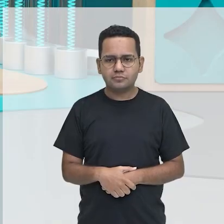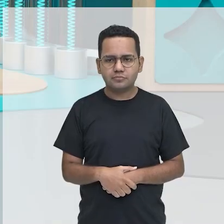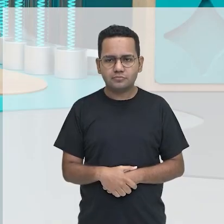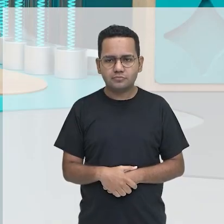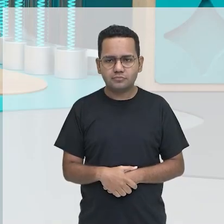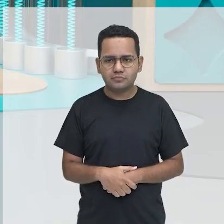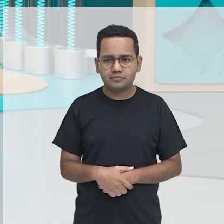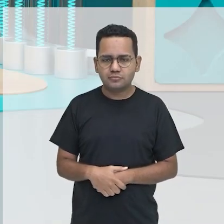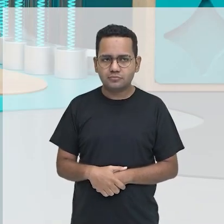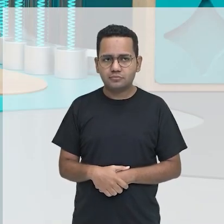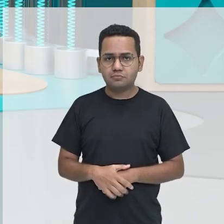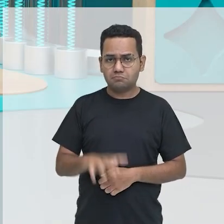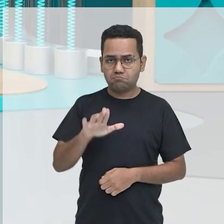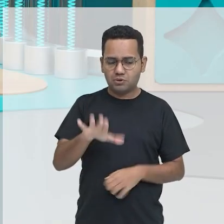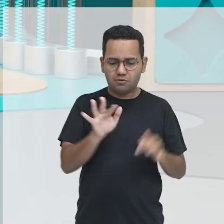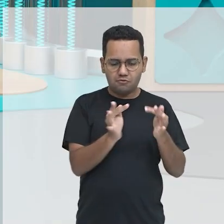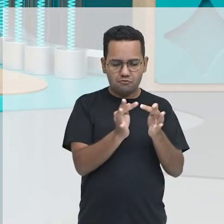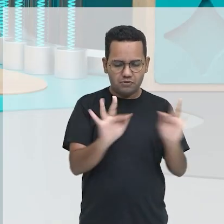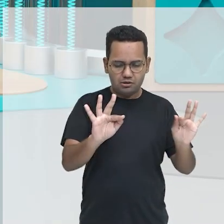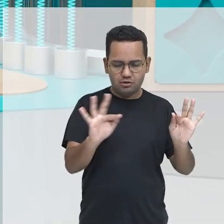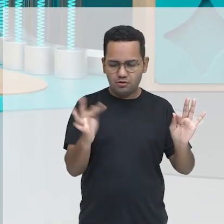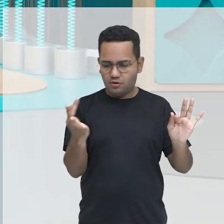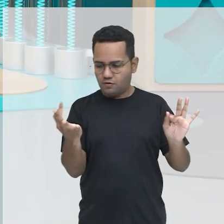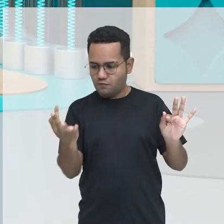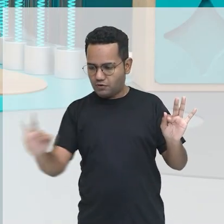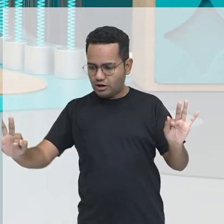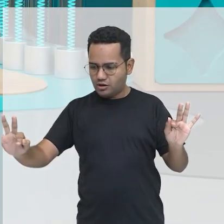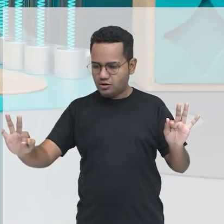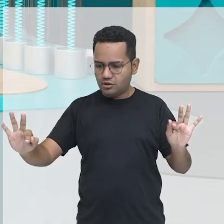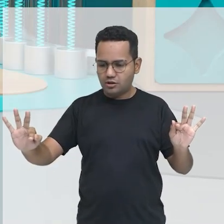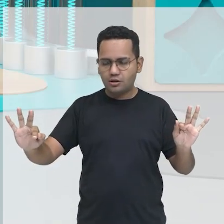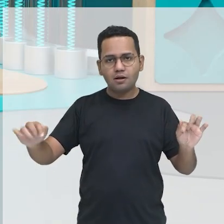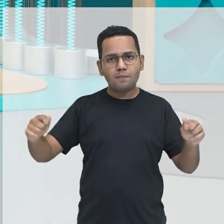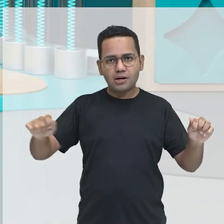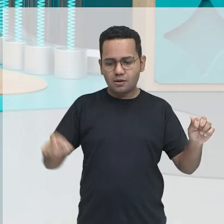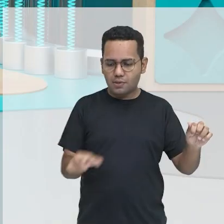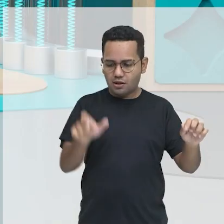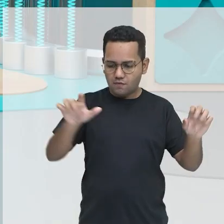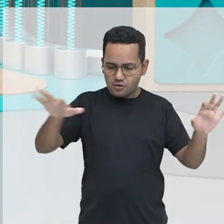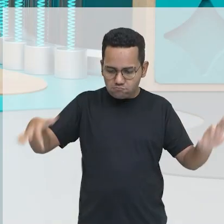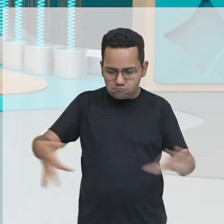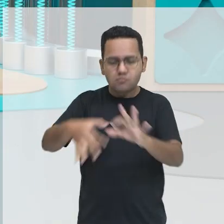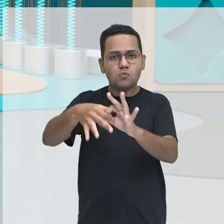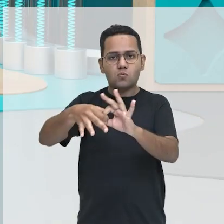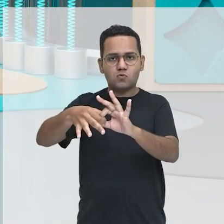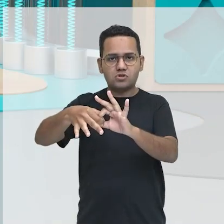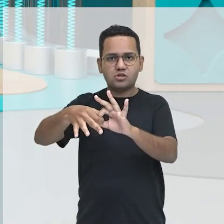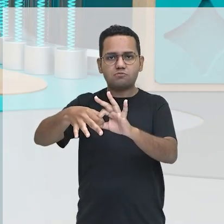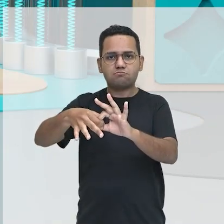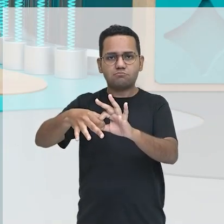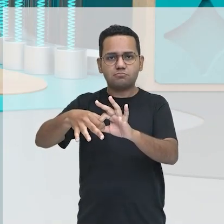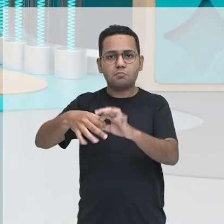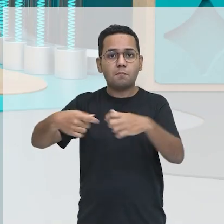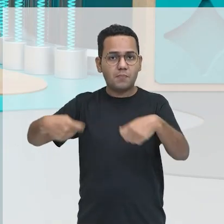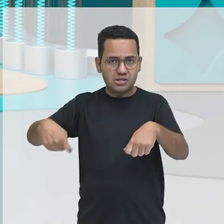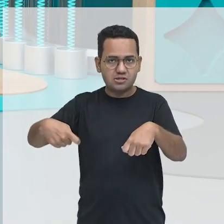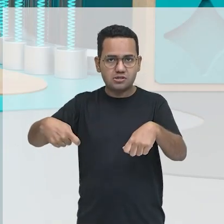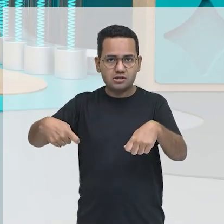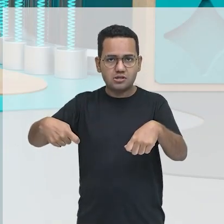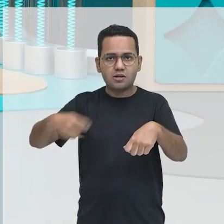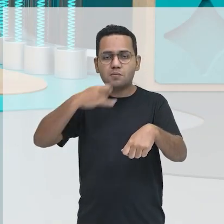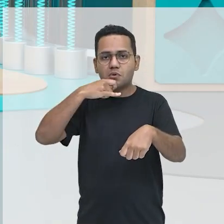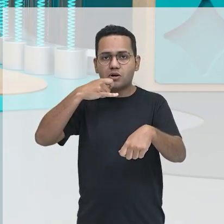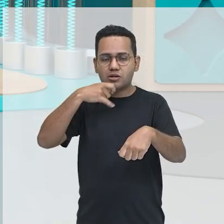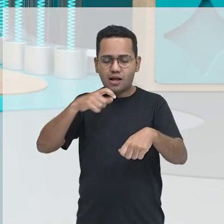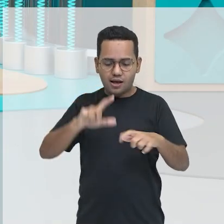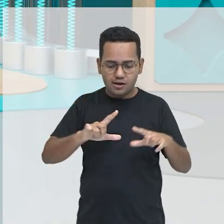oração, né, o acontecimento, a relação com a outra se dá por subordinação. O que é a subordinação? Se essa não acontecer,